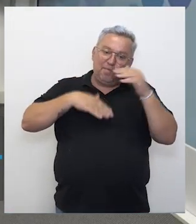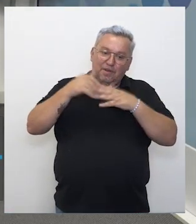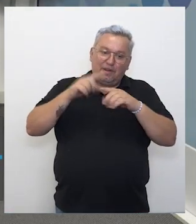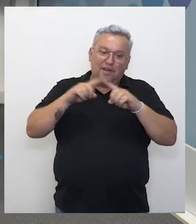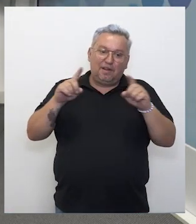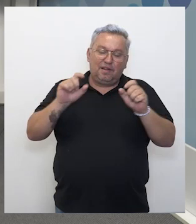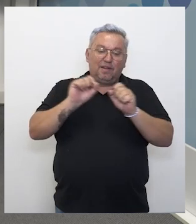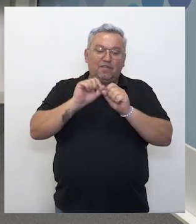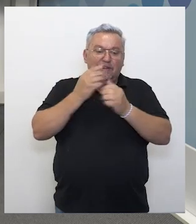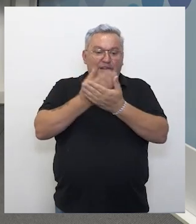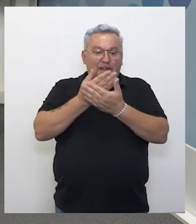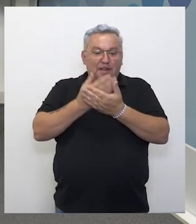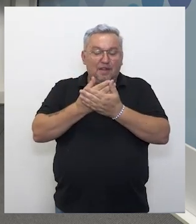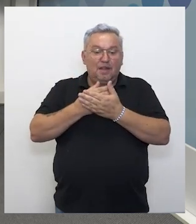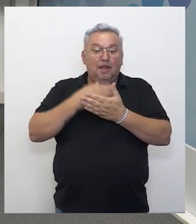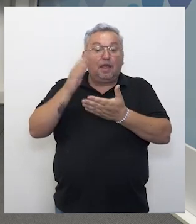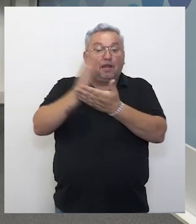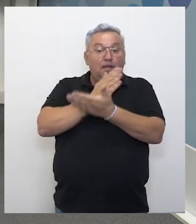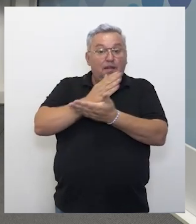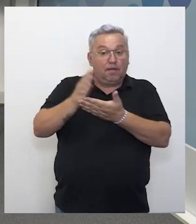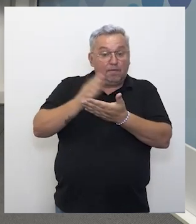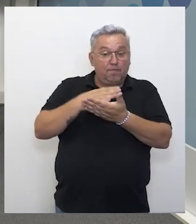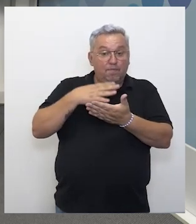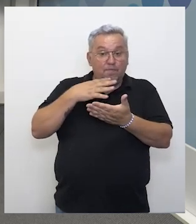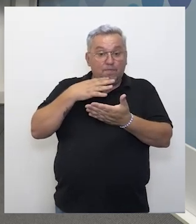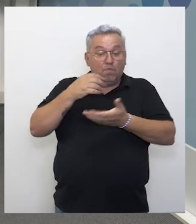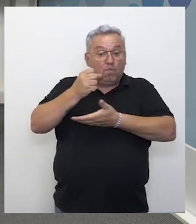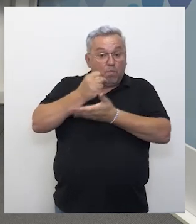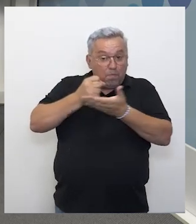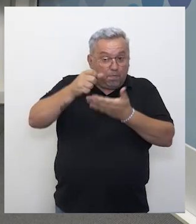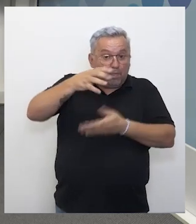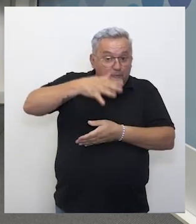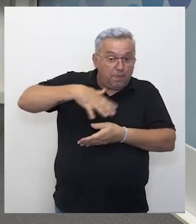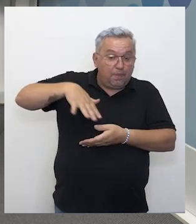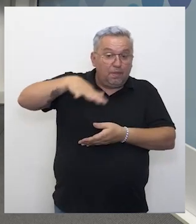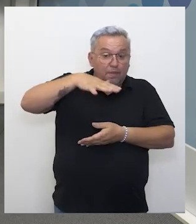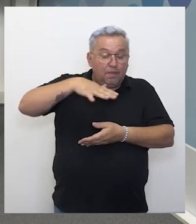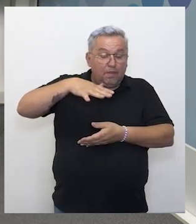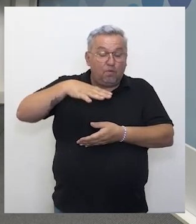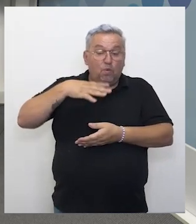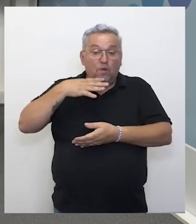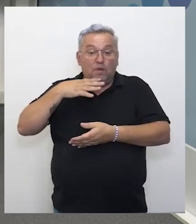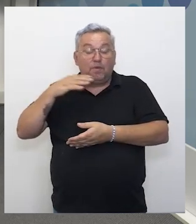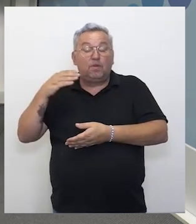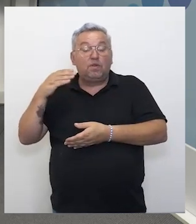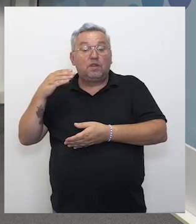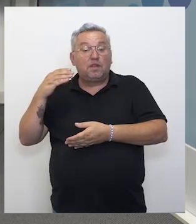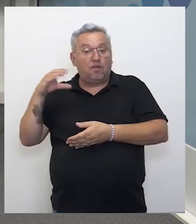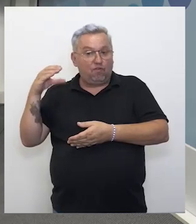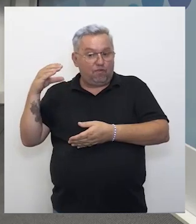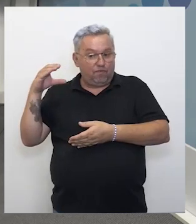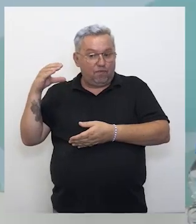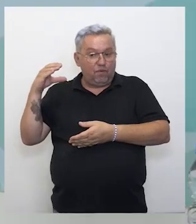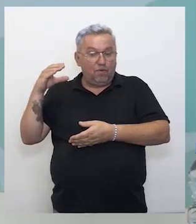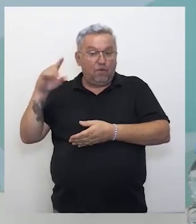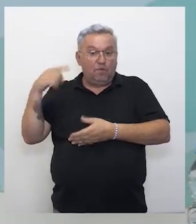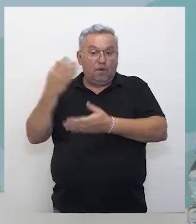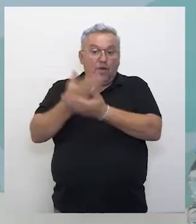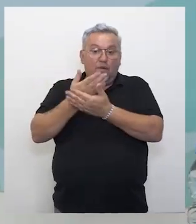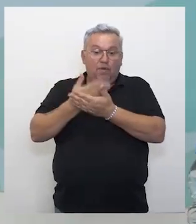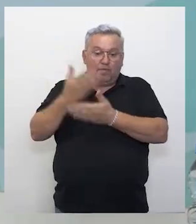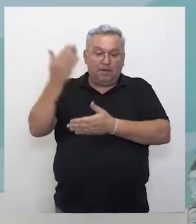nessa aula, que é distinguir o conhecimento baseado no senso comum do conhecimento científico. Então, como na aula passada a gente